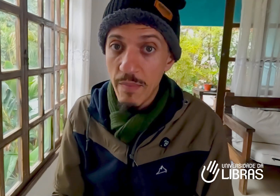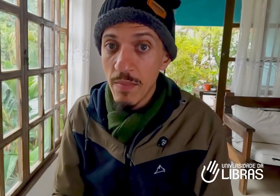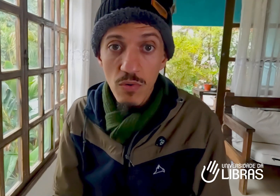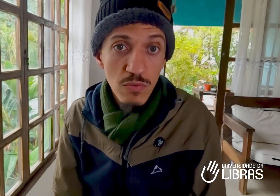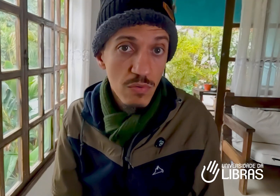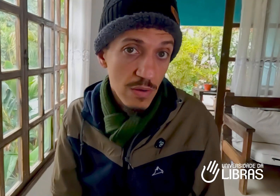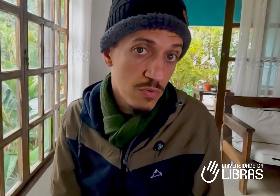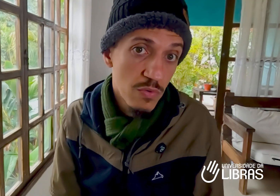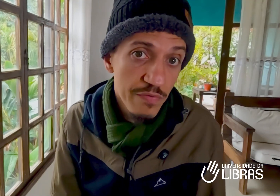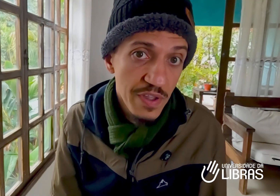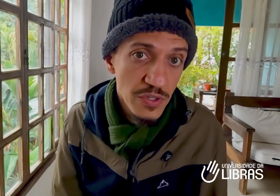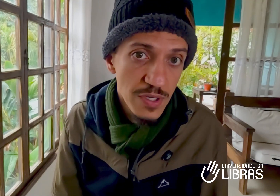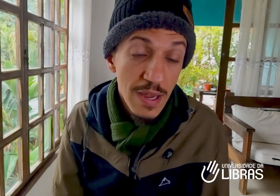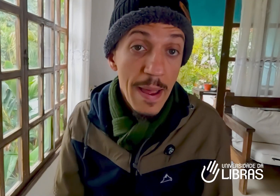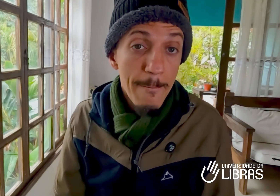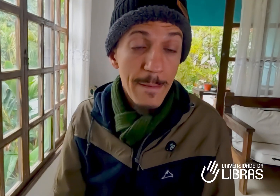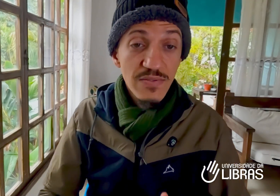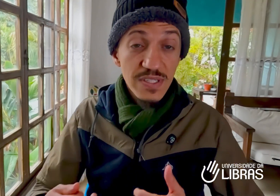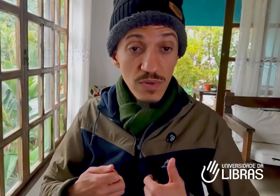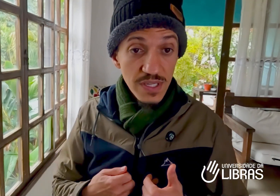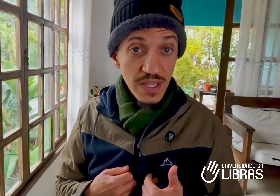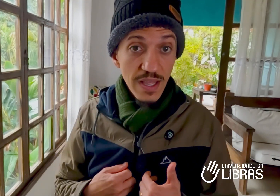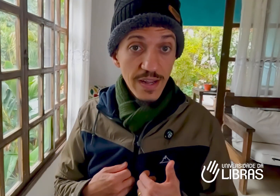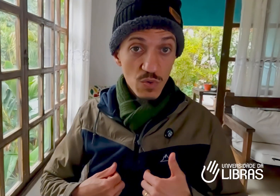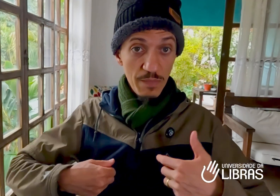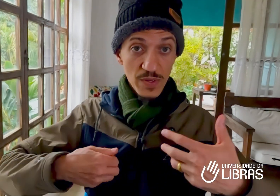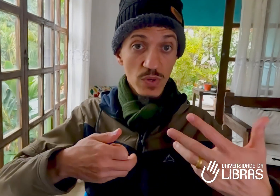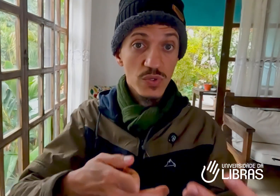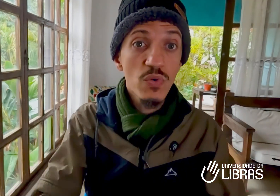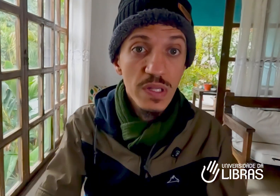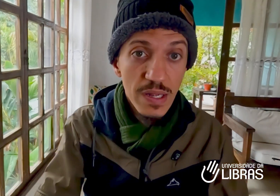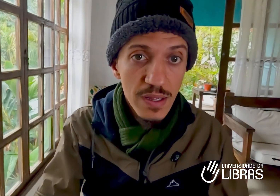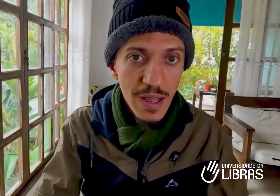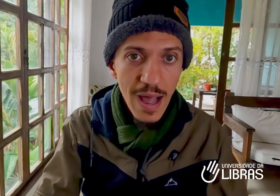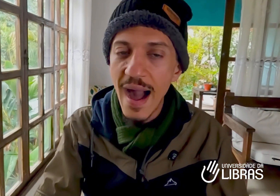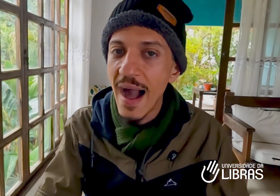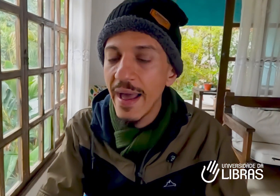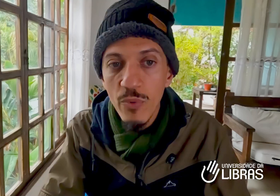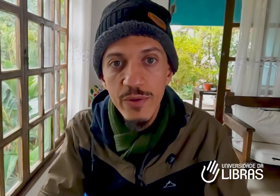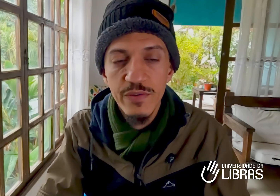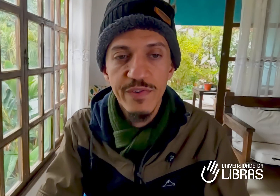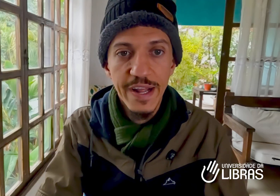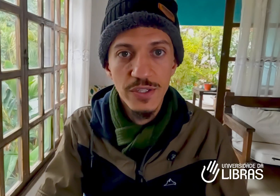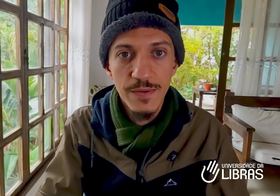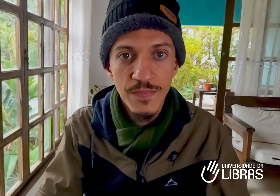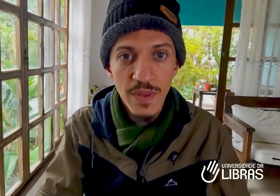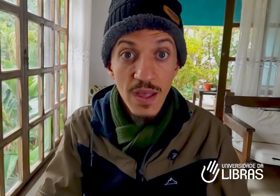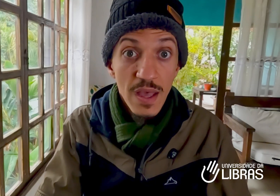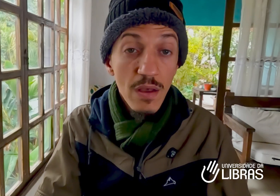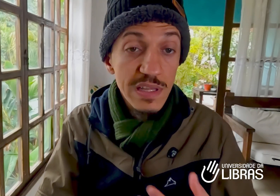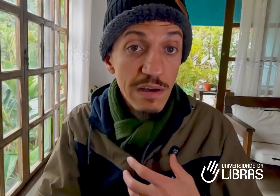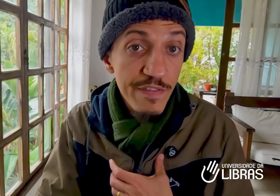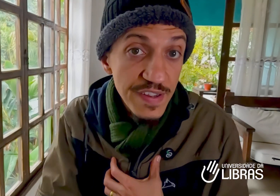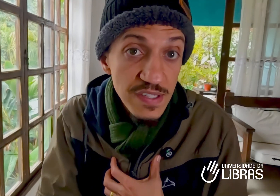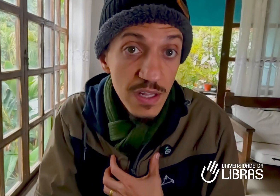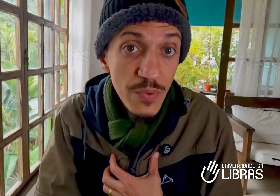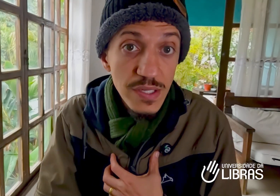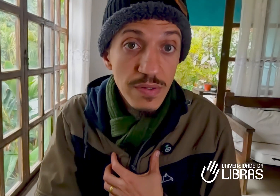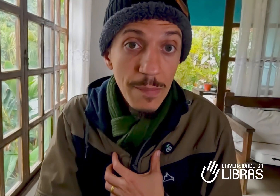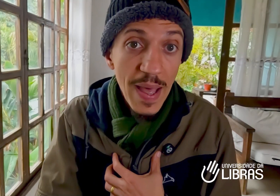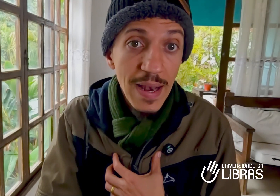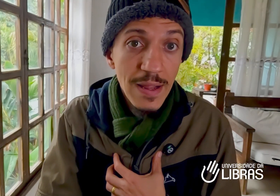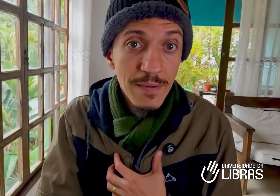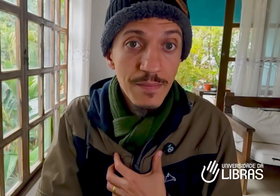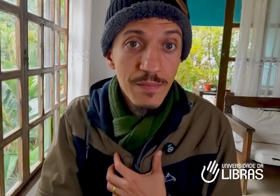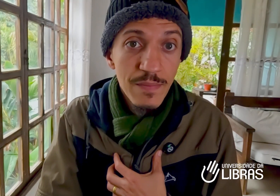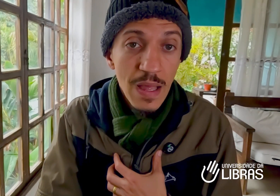português, é a mesma cultura, a cultura ouvinte. Mas você conseguir ter isso com uma pessoa surda, é muito diferente. E eu estava vivenciando isso